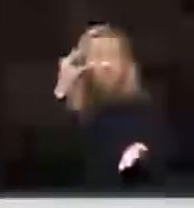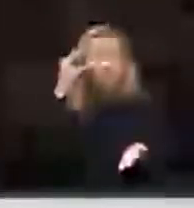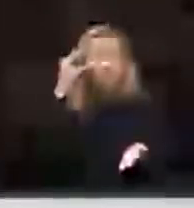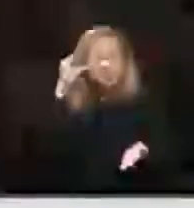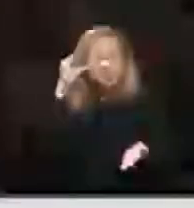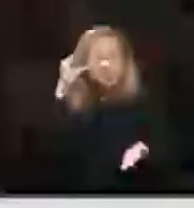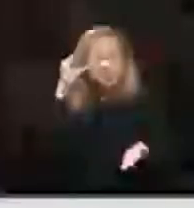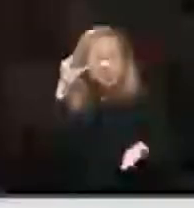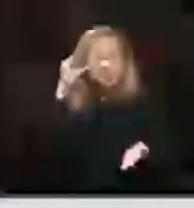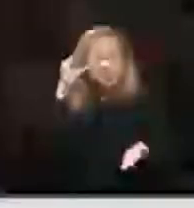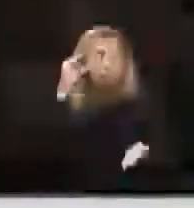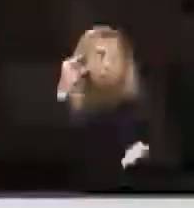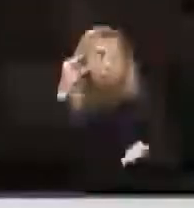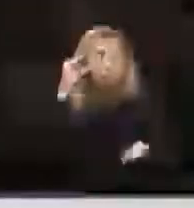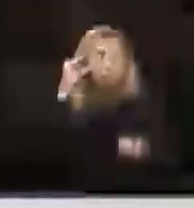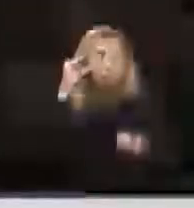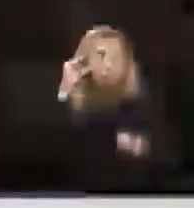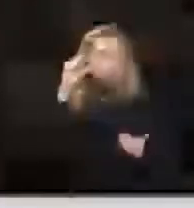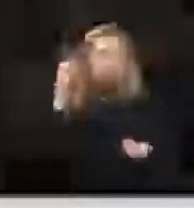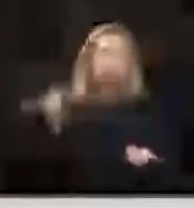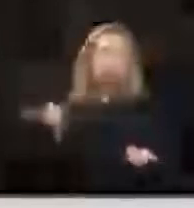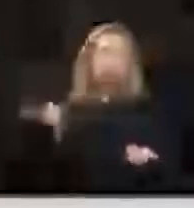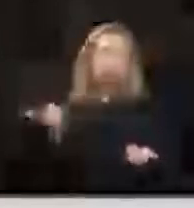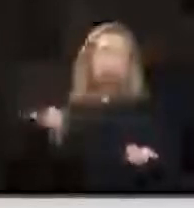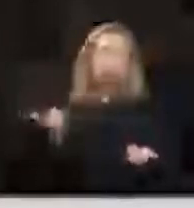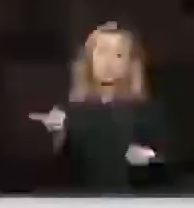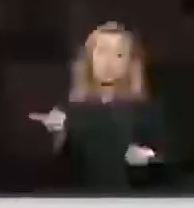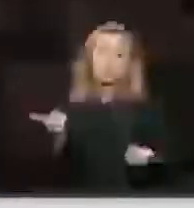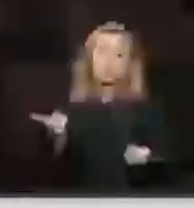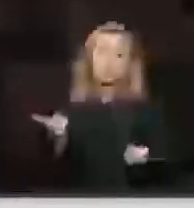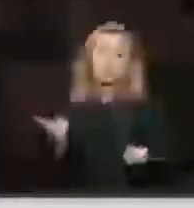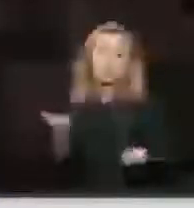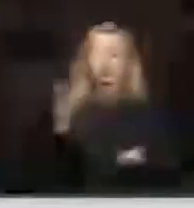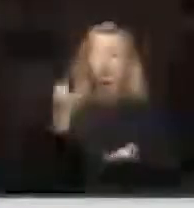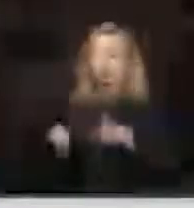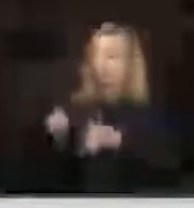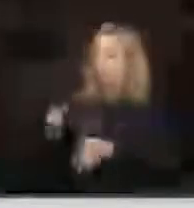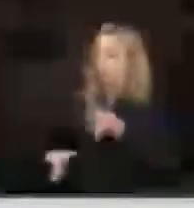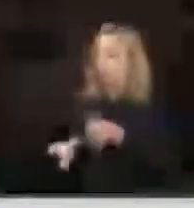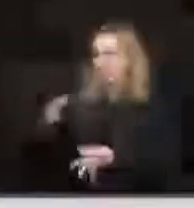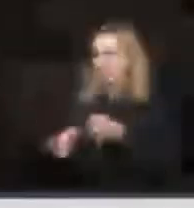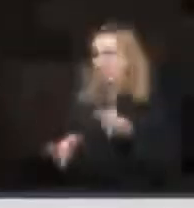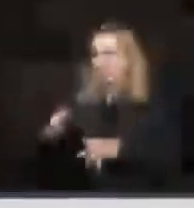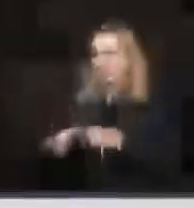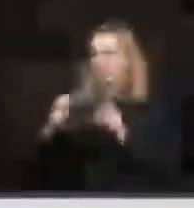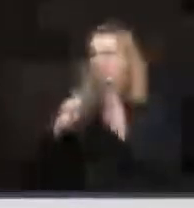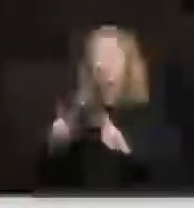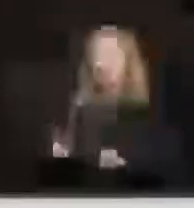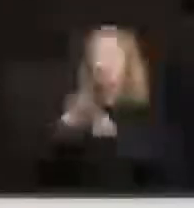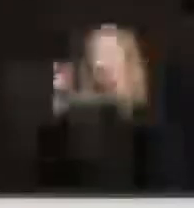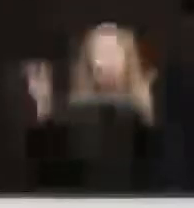alcançado por decisão judicial que, na visão do alcançado, contraria a